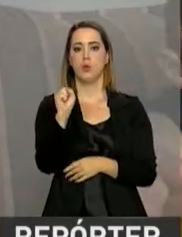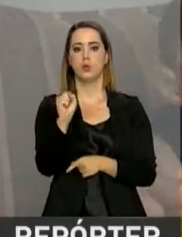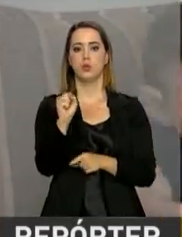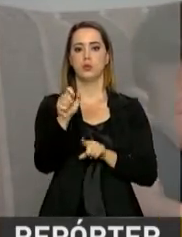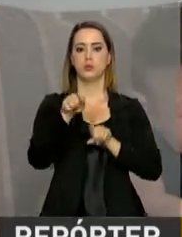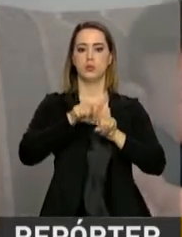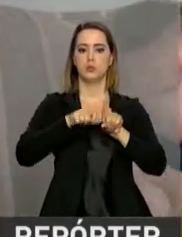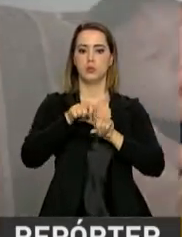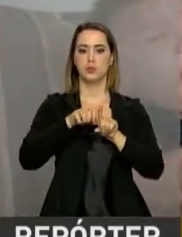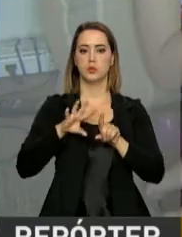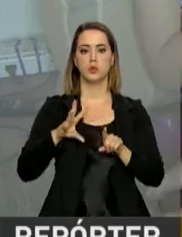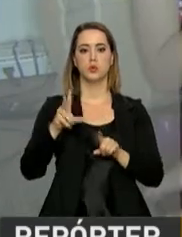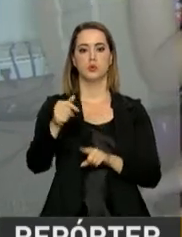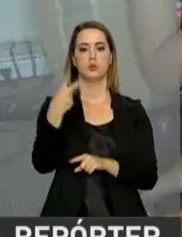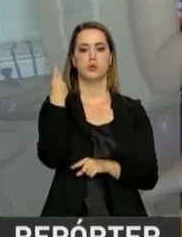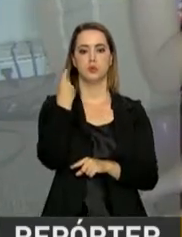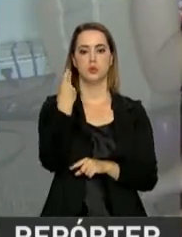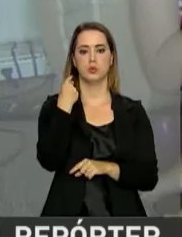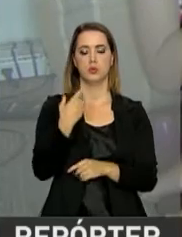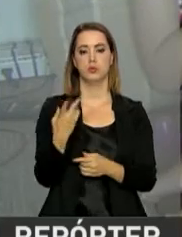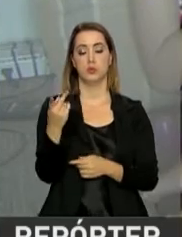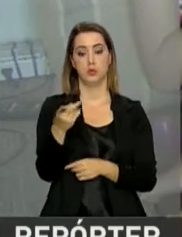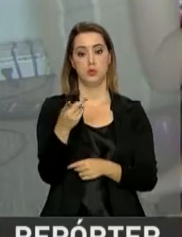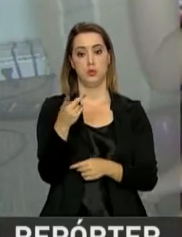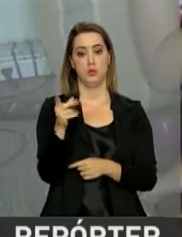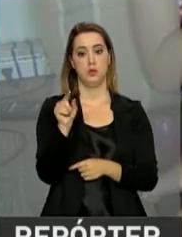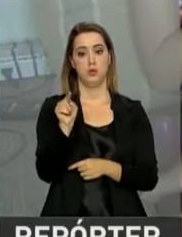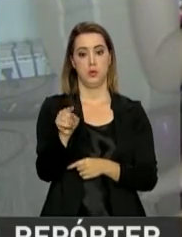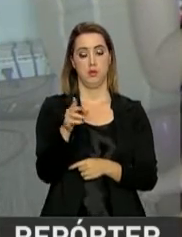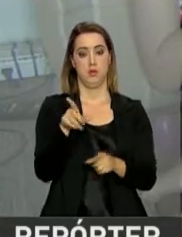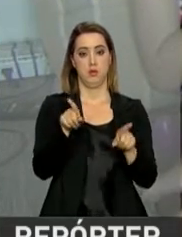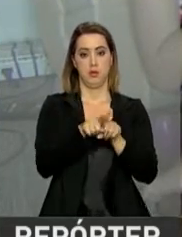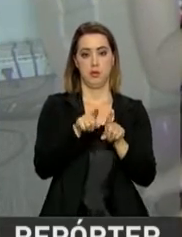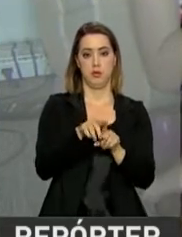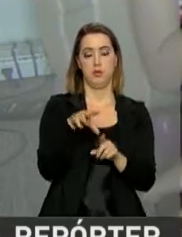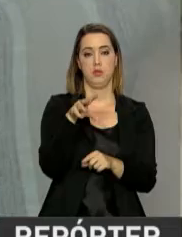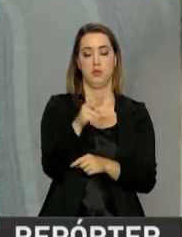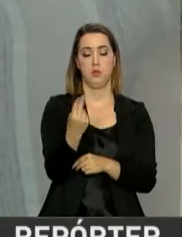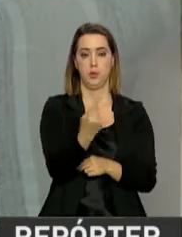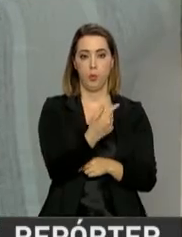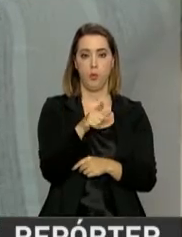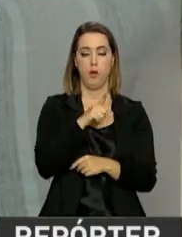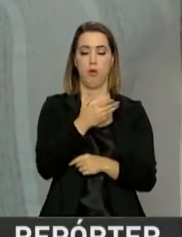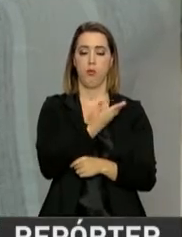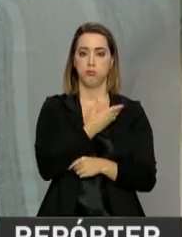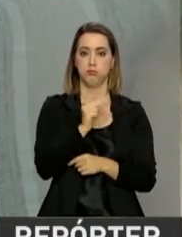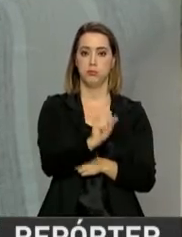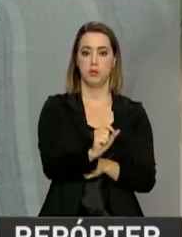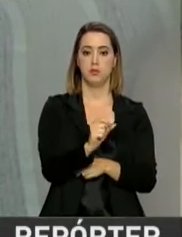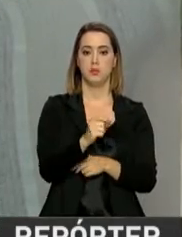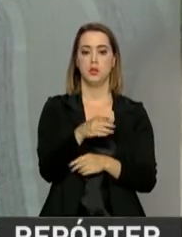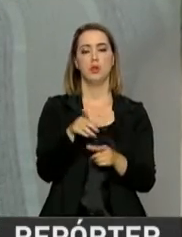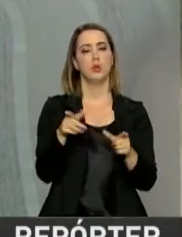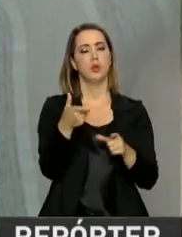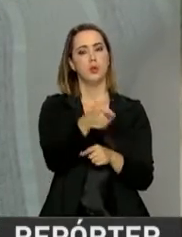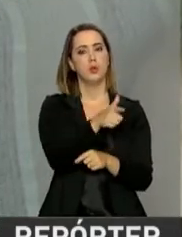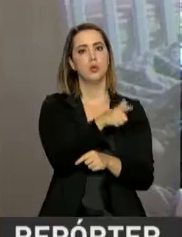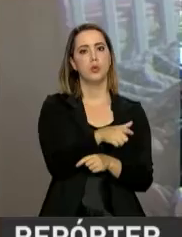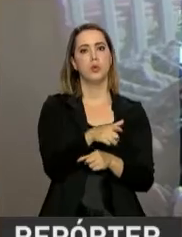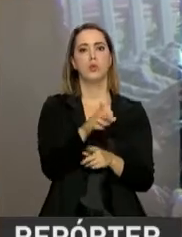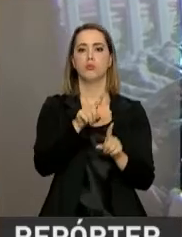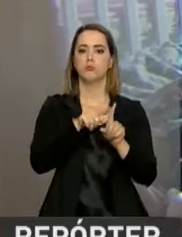normal. Todos os exames. Caroline, filha de Lidiane, também teve o bebê com microcefalia. Ela não apresentou nenhum sintoma durante a